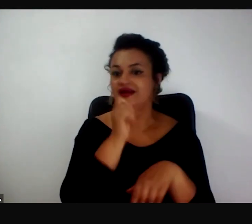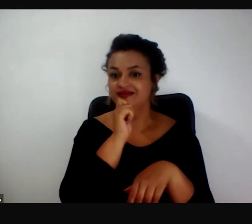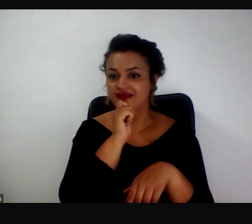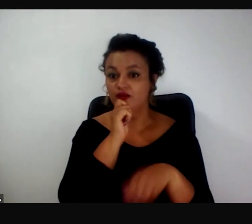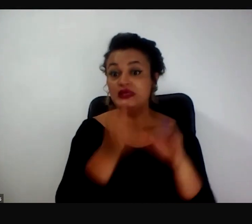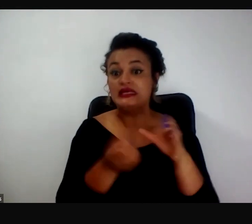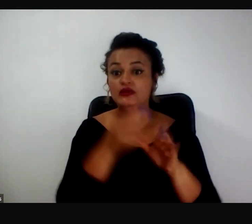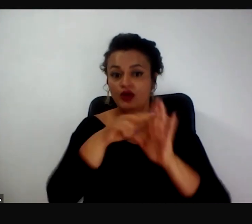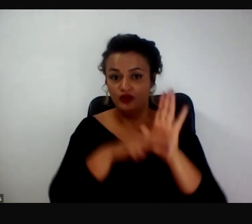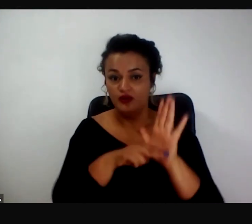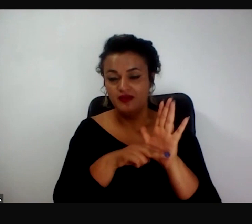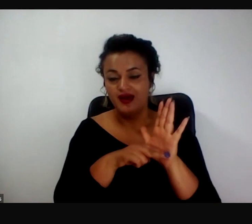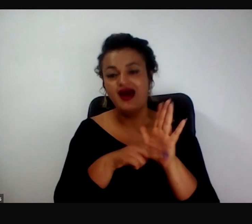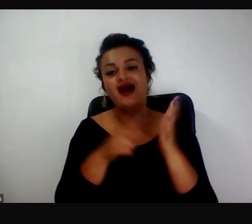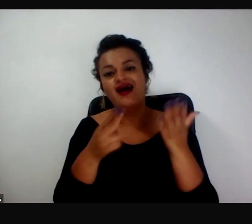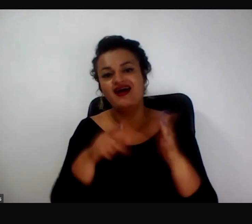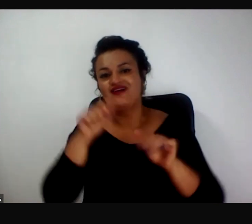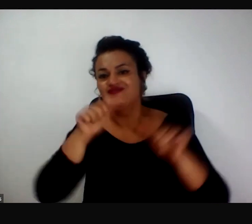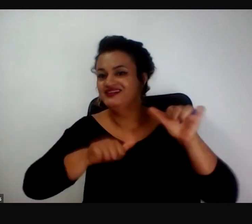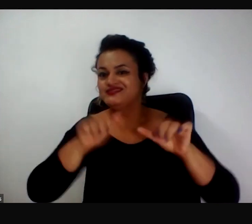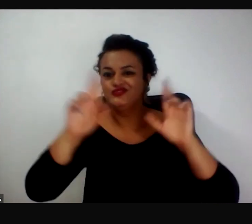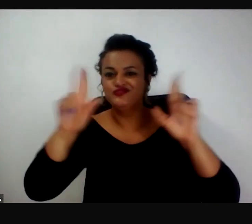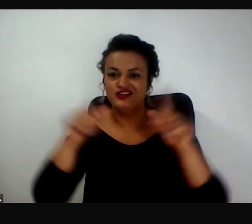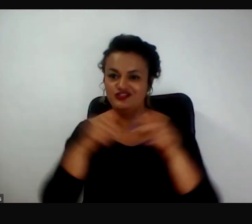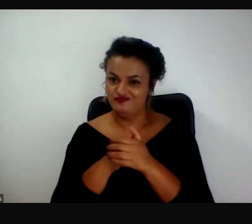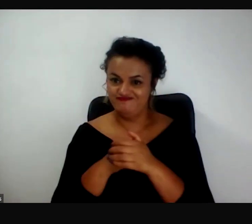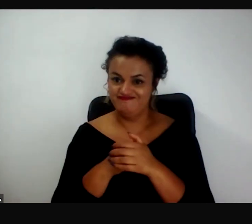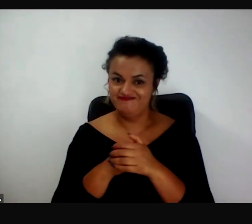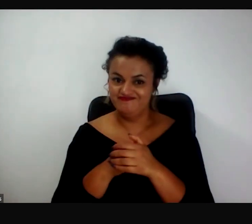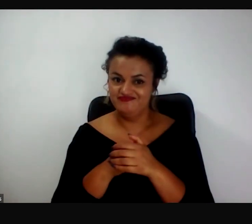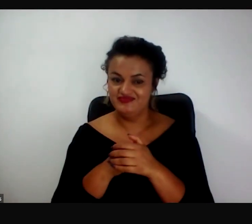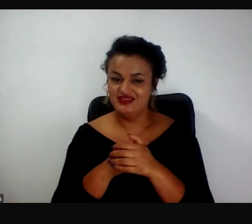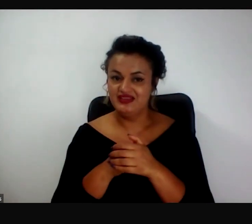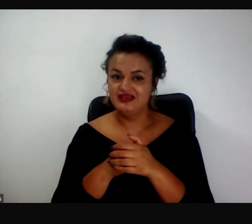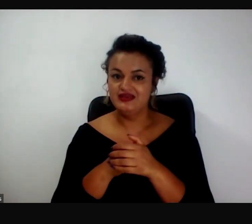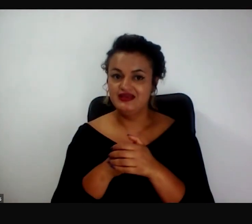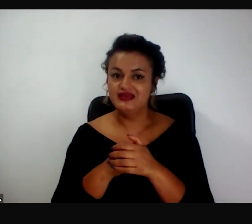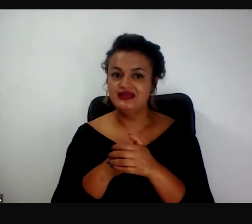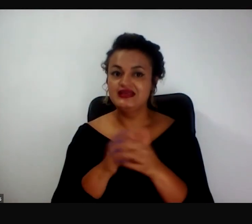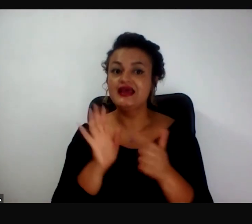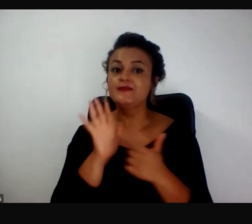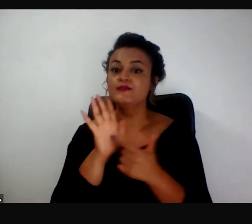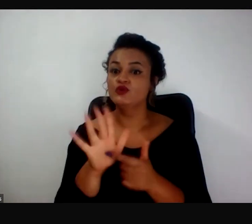disposição derogatória terceira e dizer que